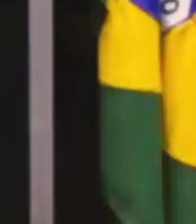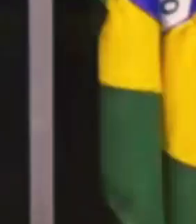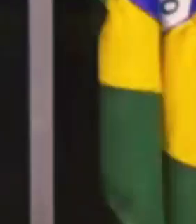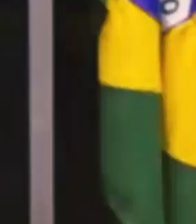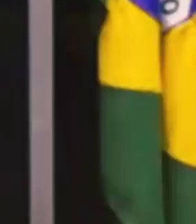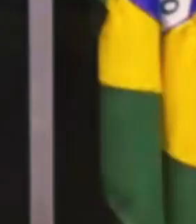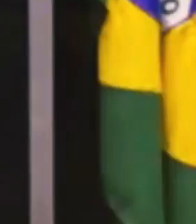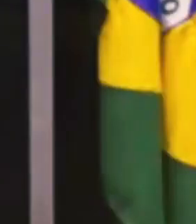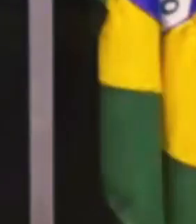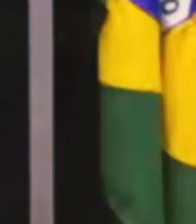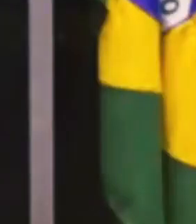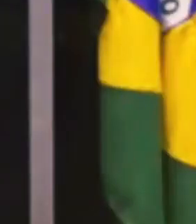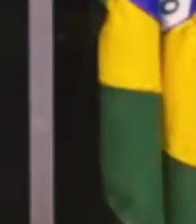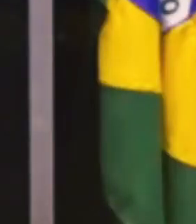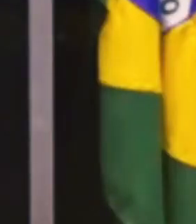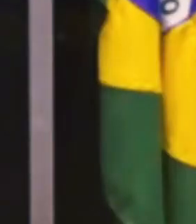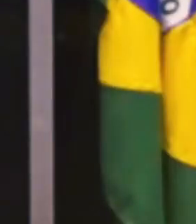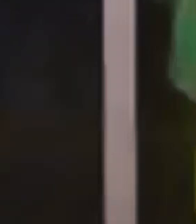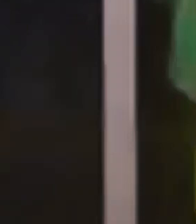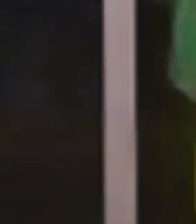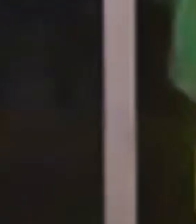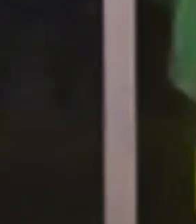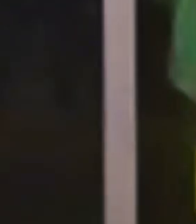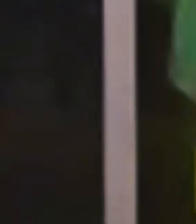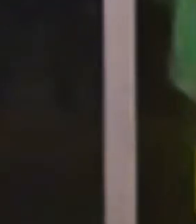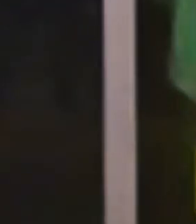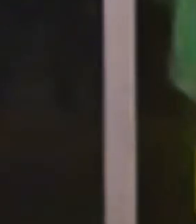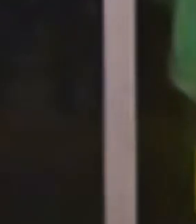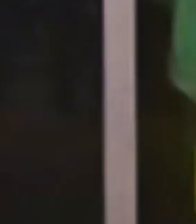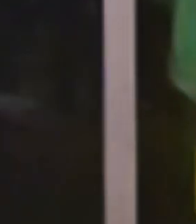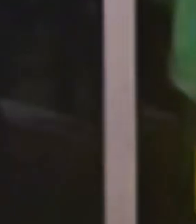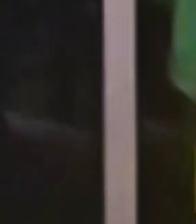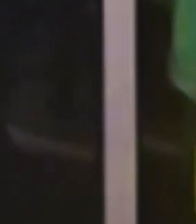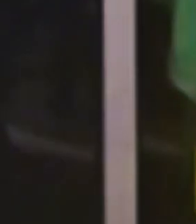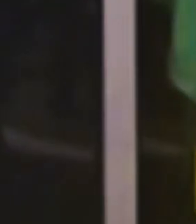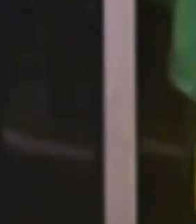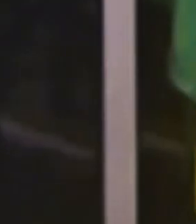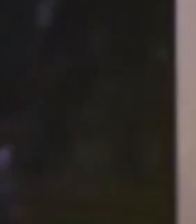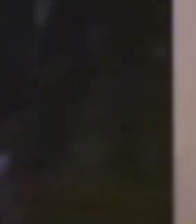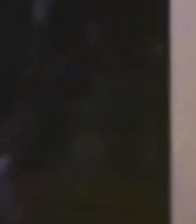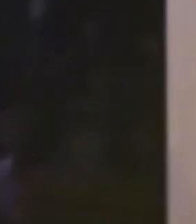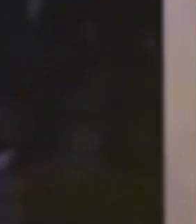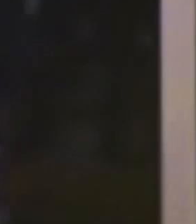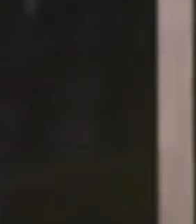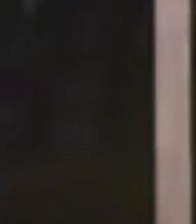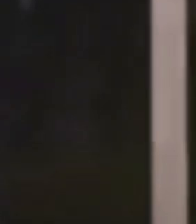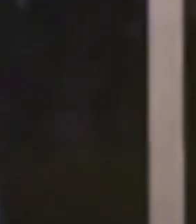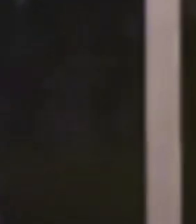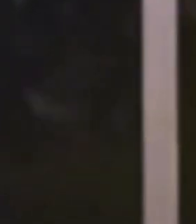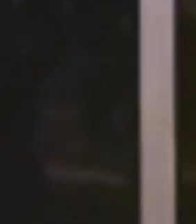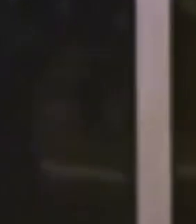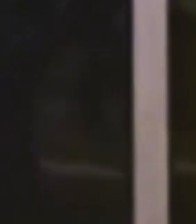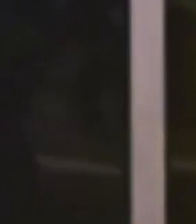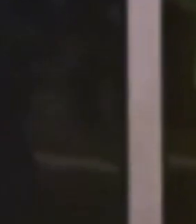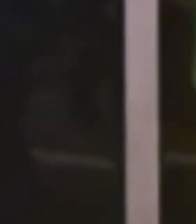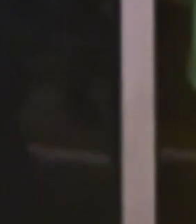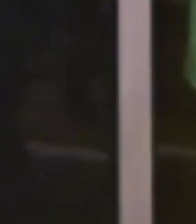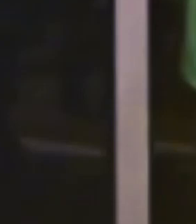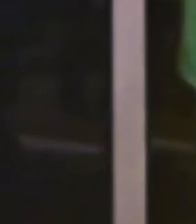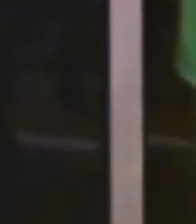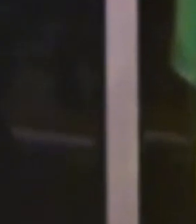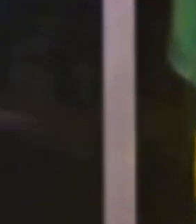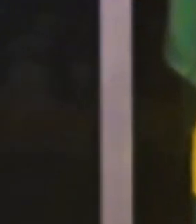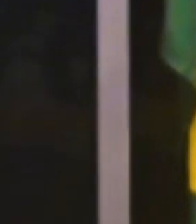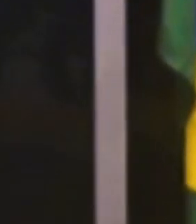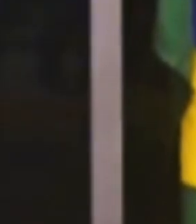eleitor que foi contra o fim do foro privilegiado e que foi contra, durante este mandato, a apreciação da volta da prisão após